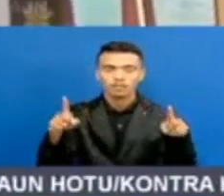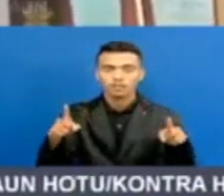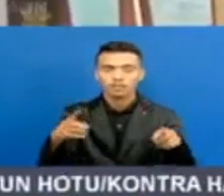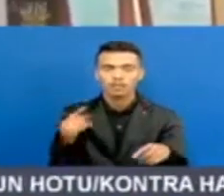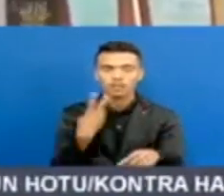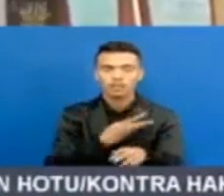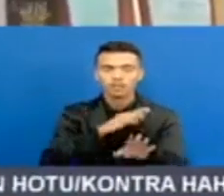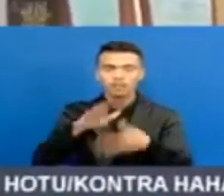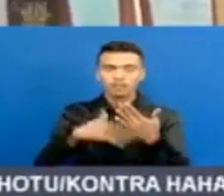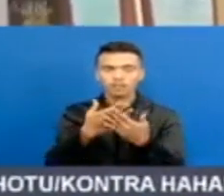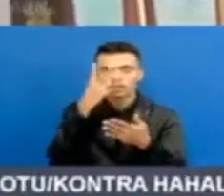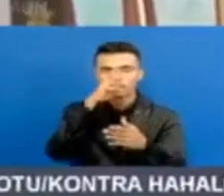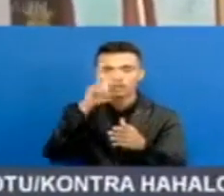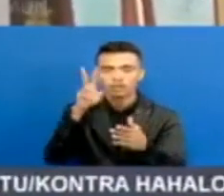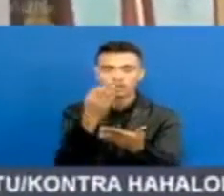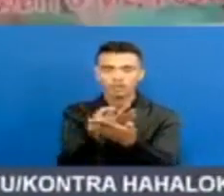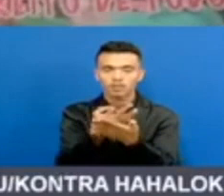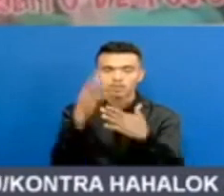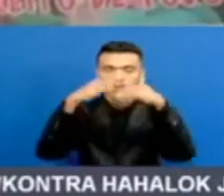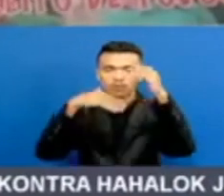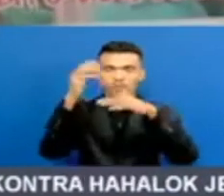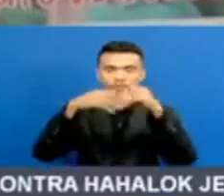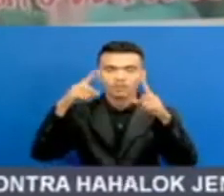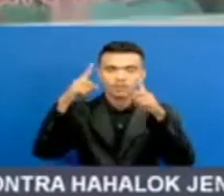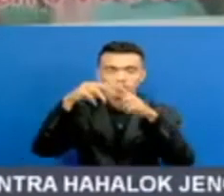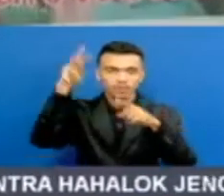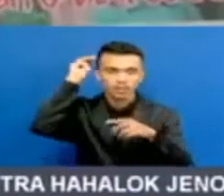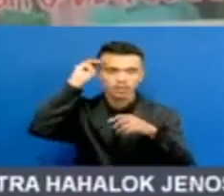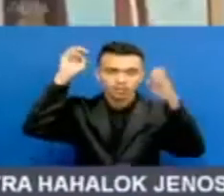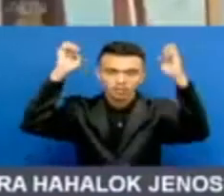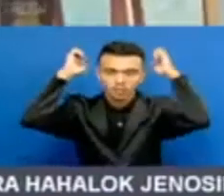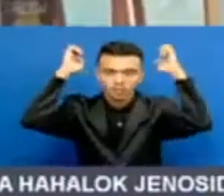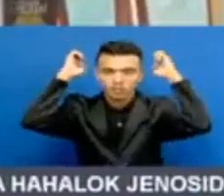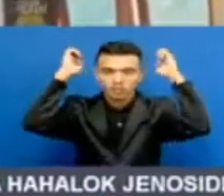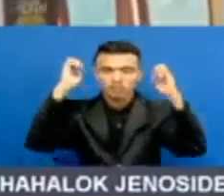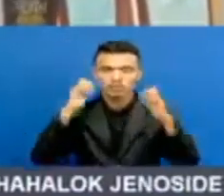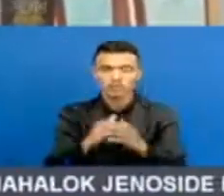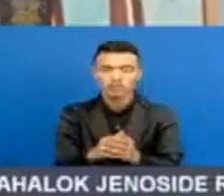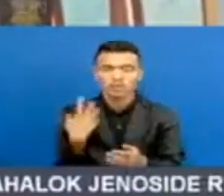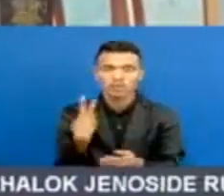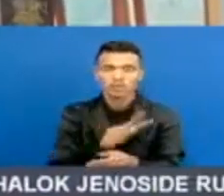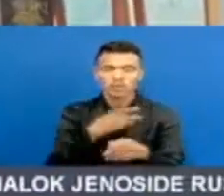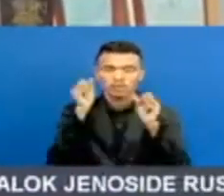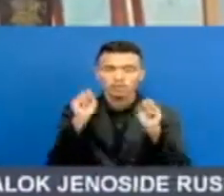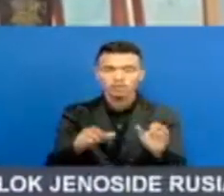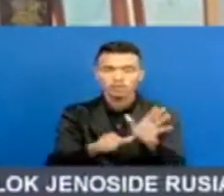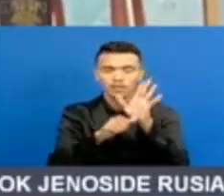então tu acompanha o orçamento do fundo de infraestrutura para o Ministério da Educação, ninha. A mim pela apresenta